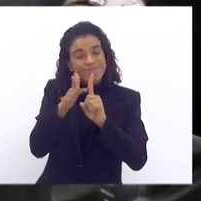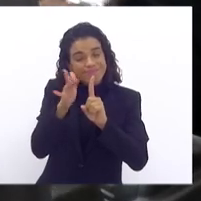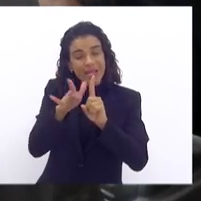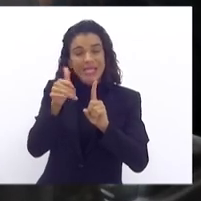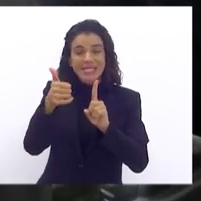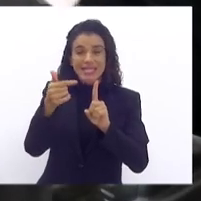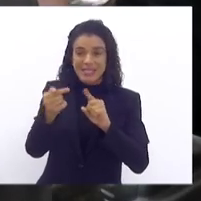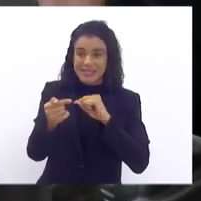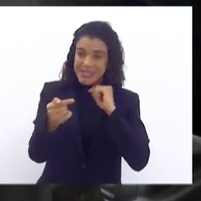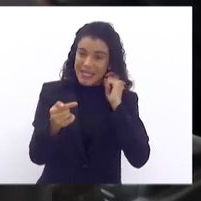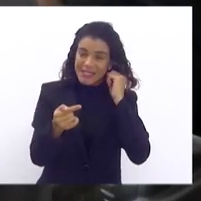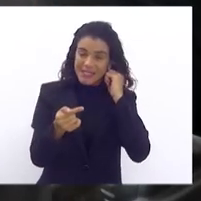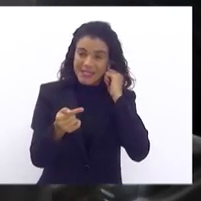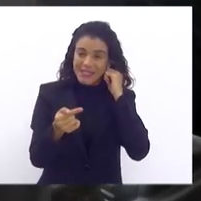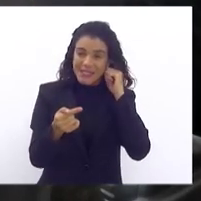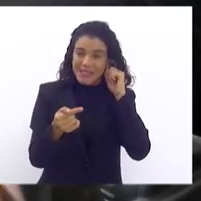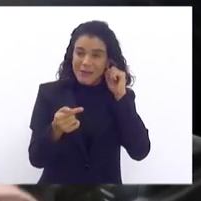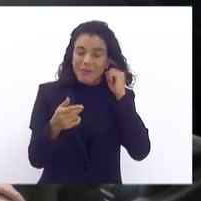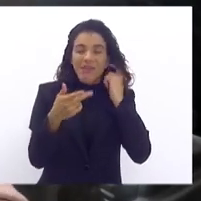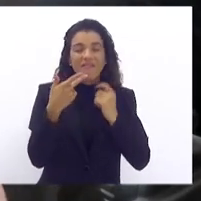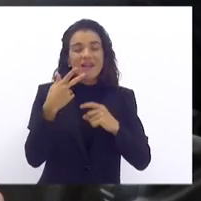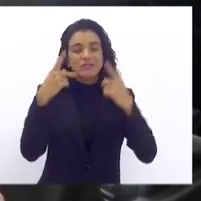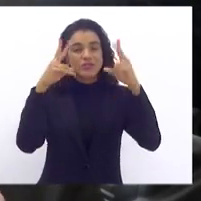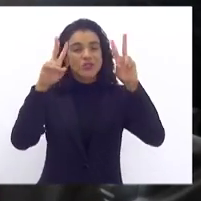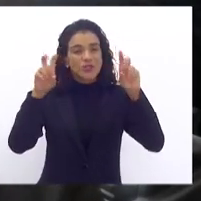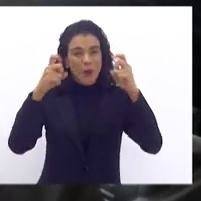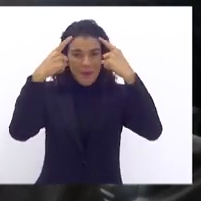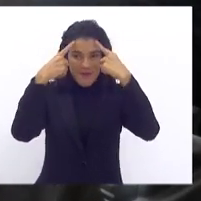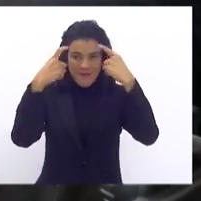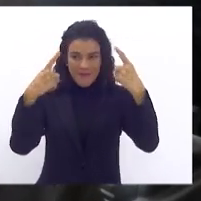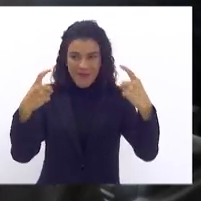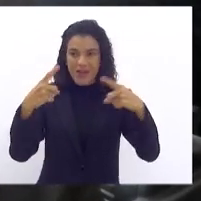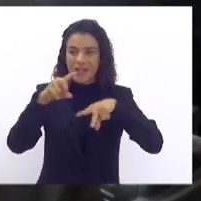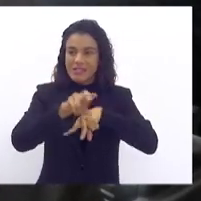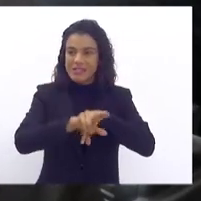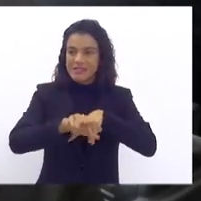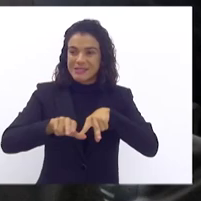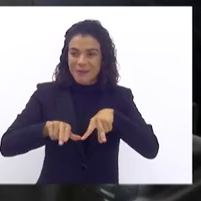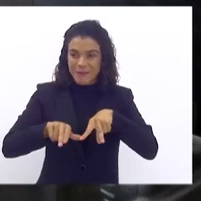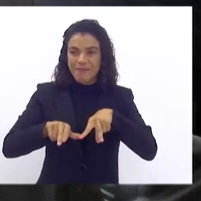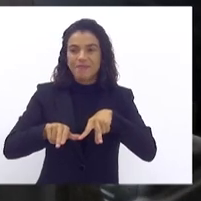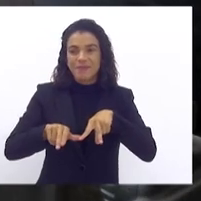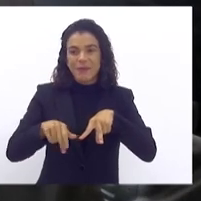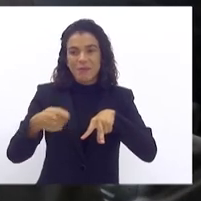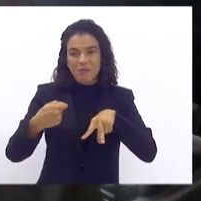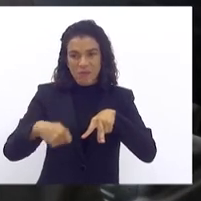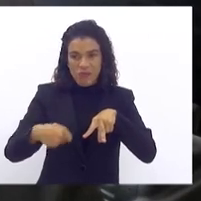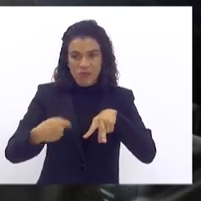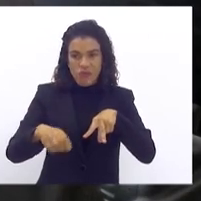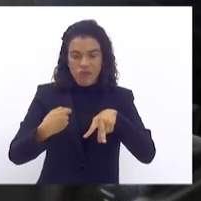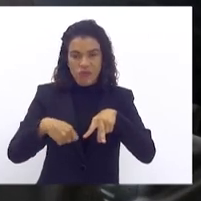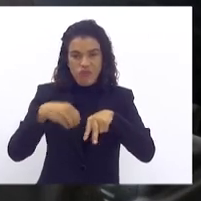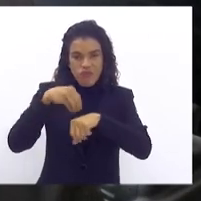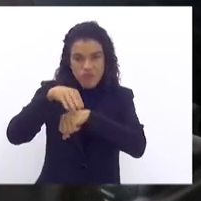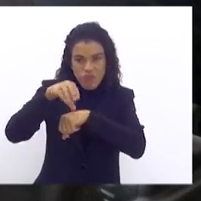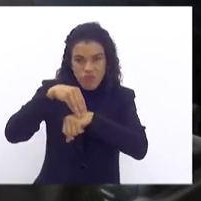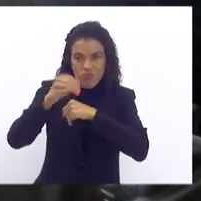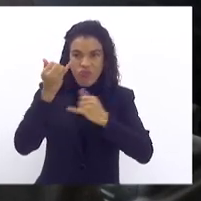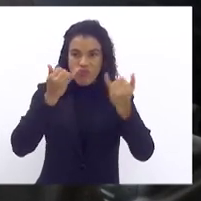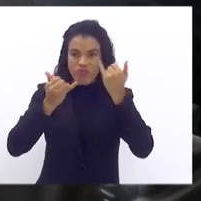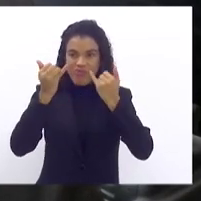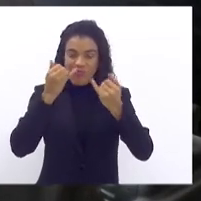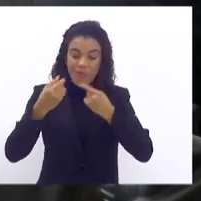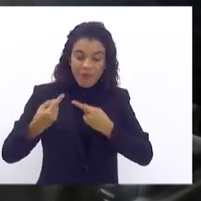reforço porque quando a gente fala em violência, a gente tem que, em violência de gênero, a gente tem que trazer a questão da violência